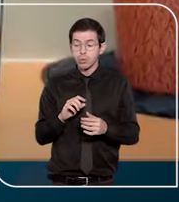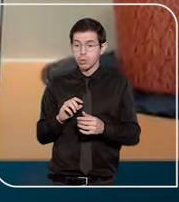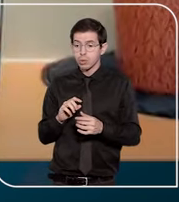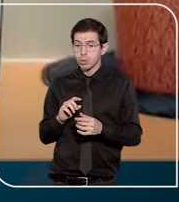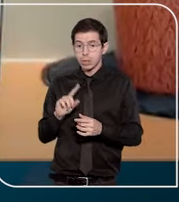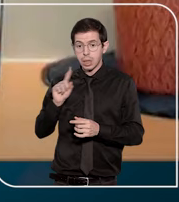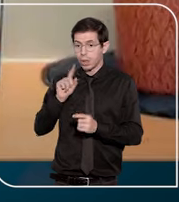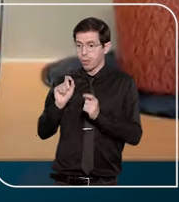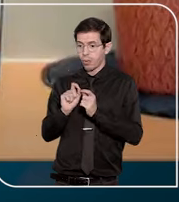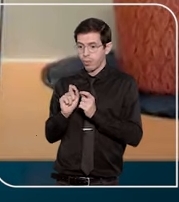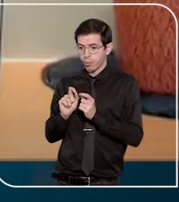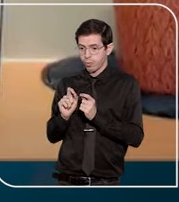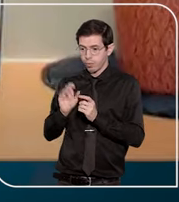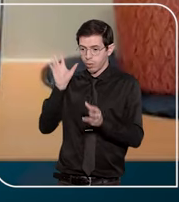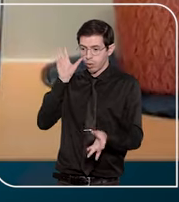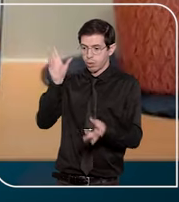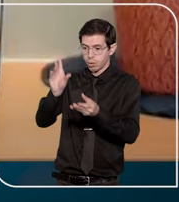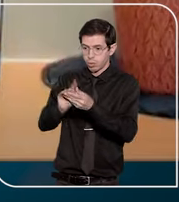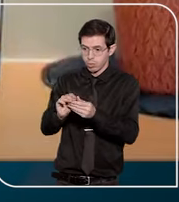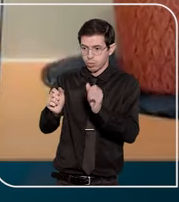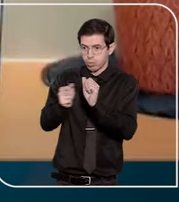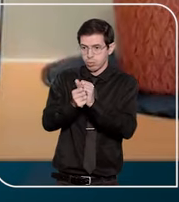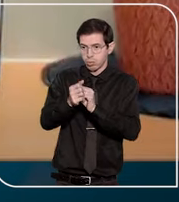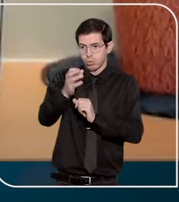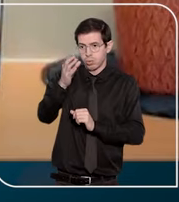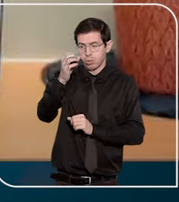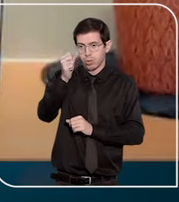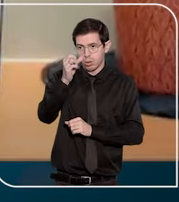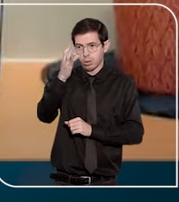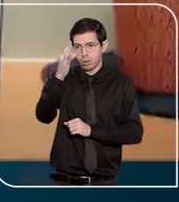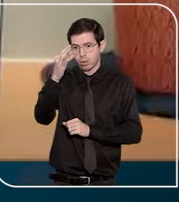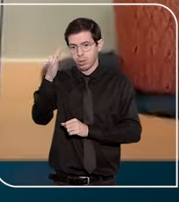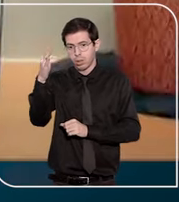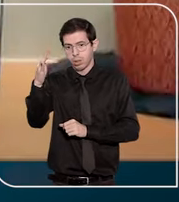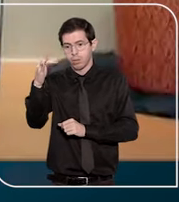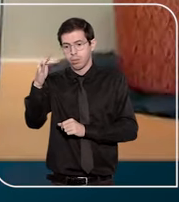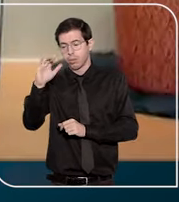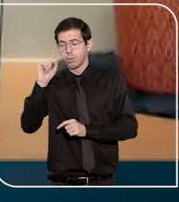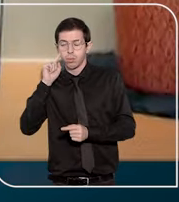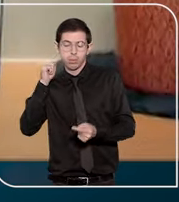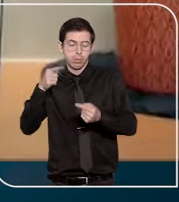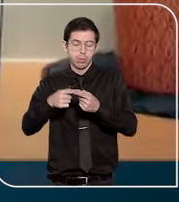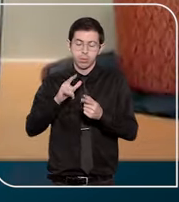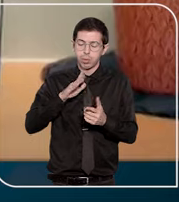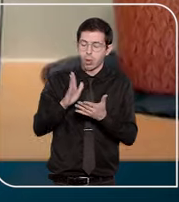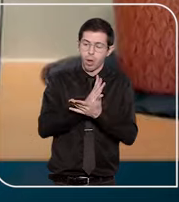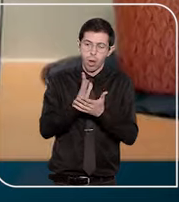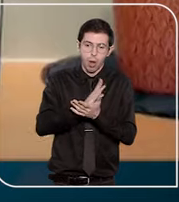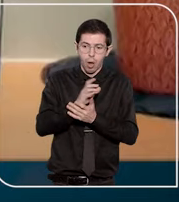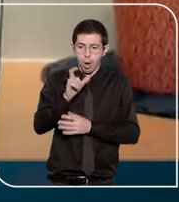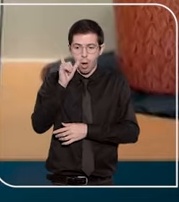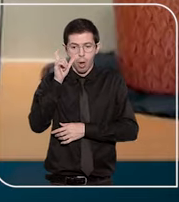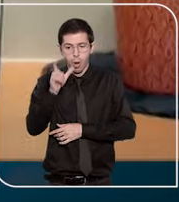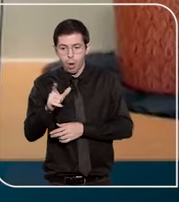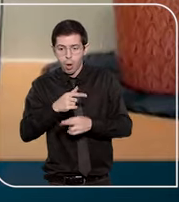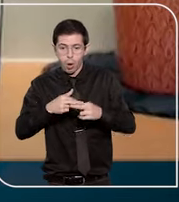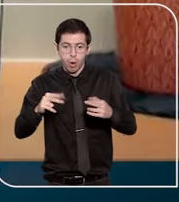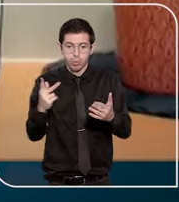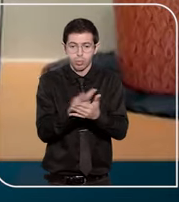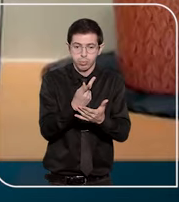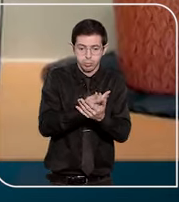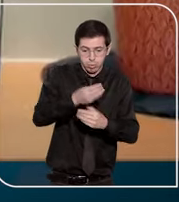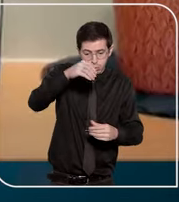do STF em razão de algum óbice ou de algum defeito do